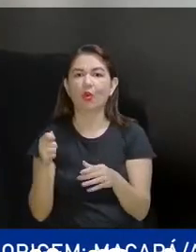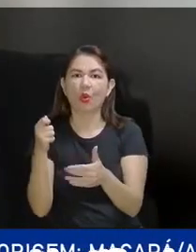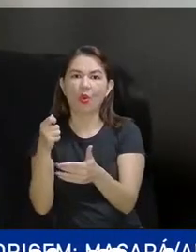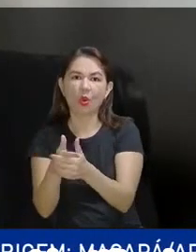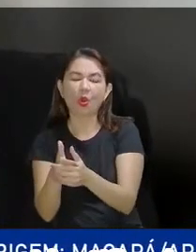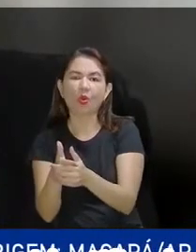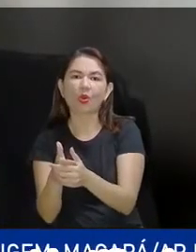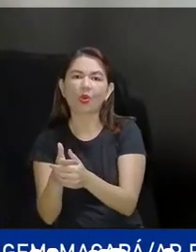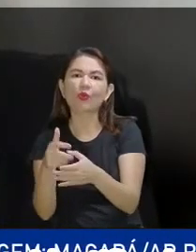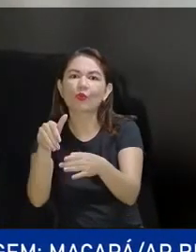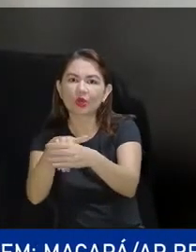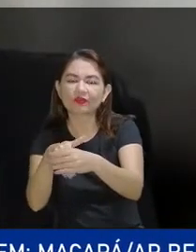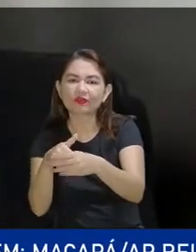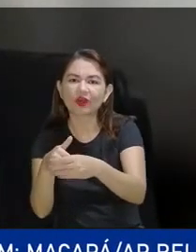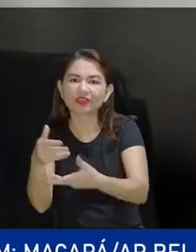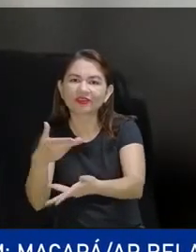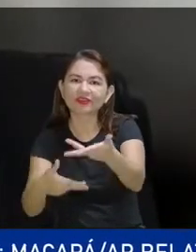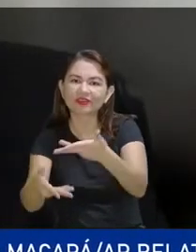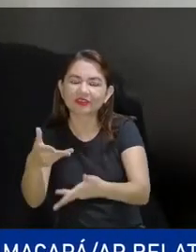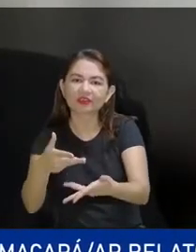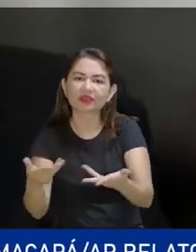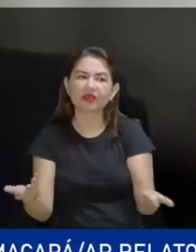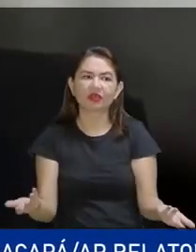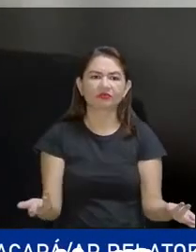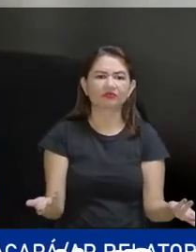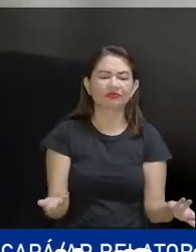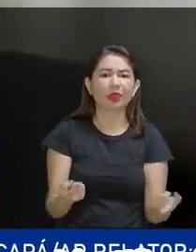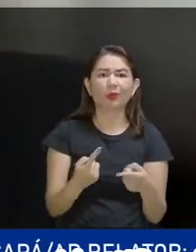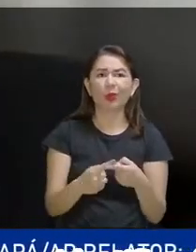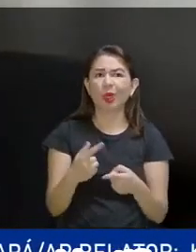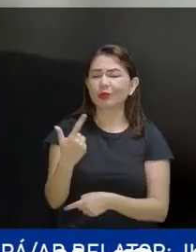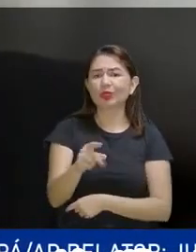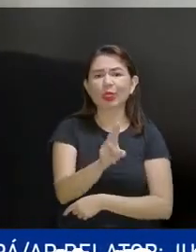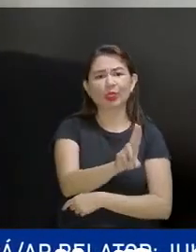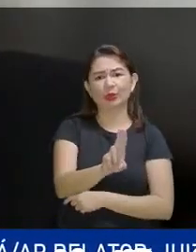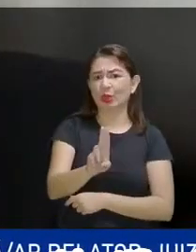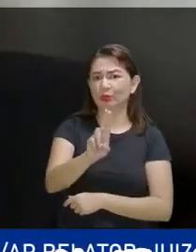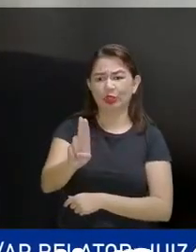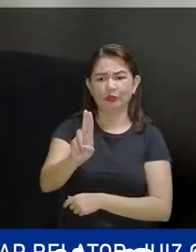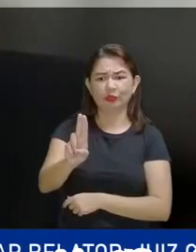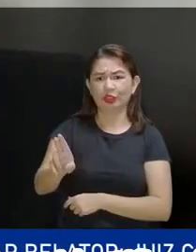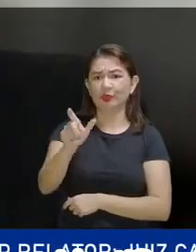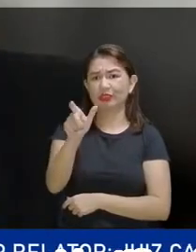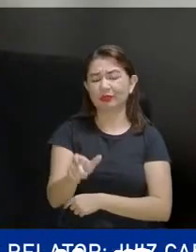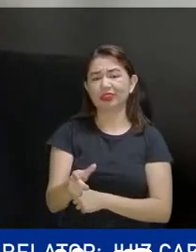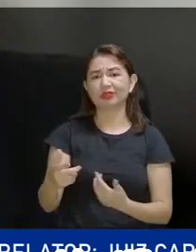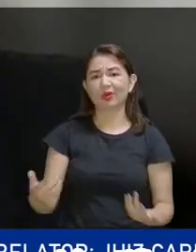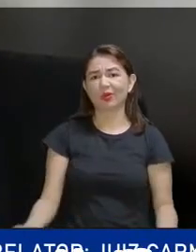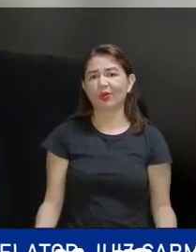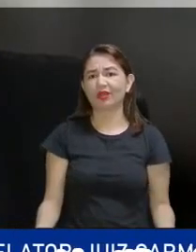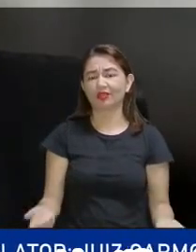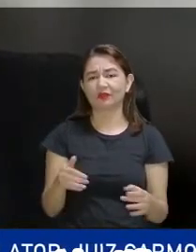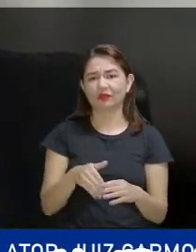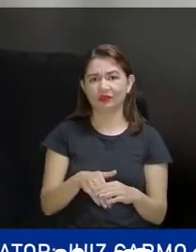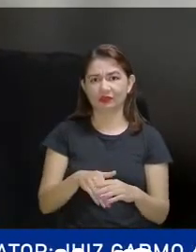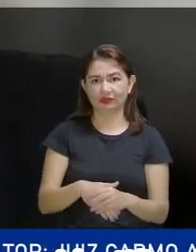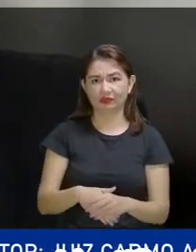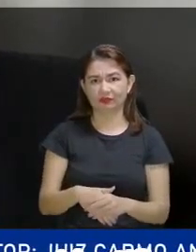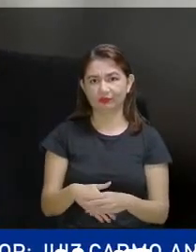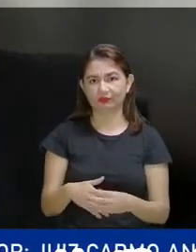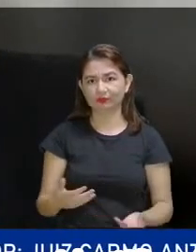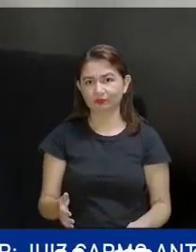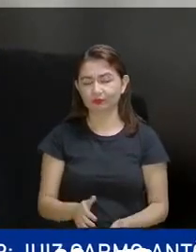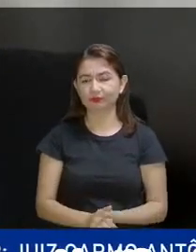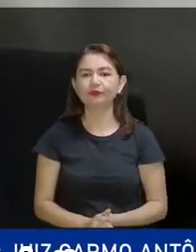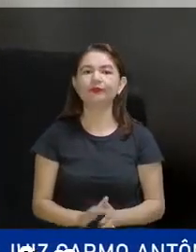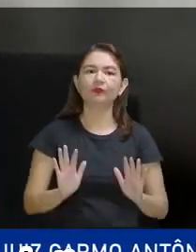um eleitor sequer identificado. Isso realmente traz uma certa perplexidade, tá? Porque, tá, não se exige, tá,